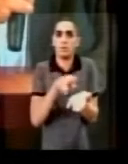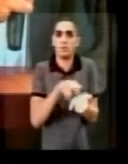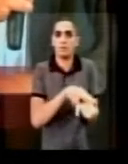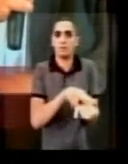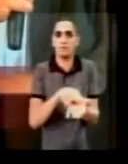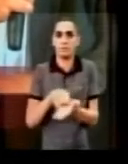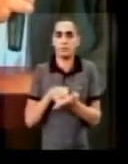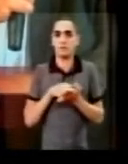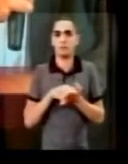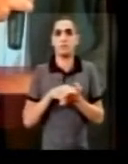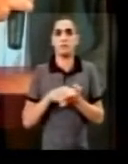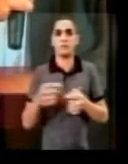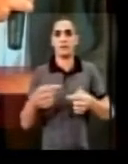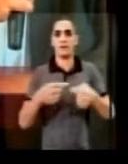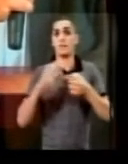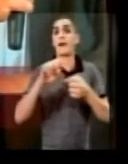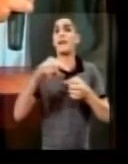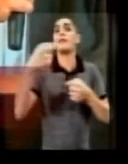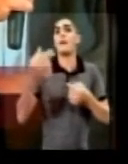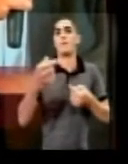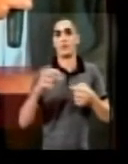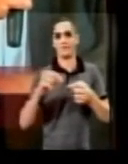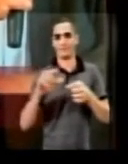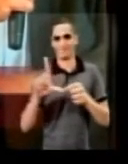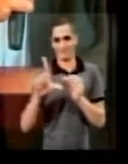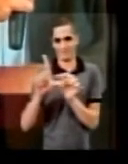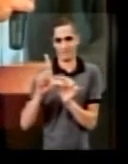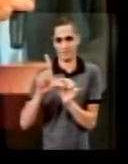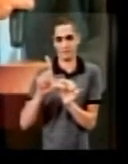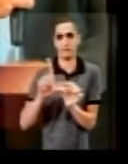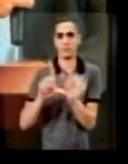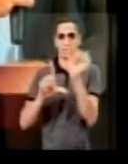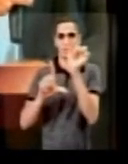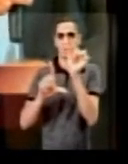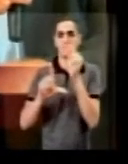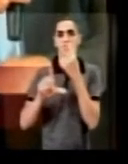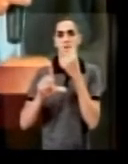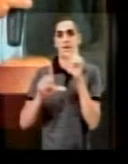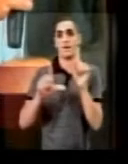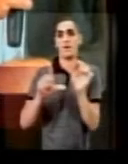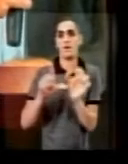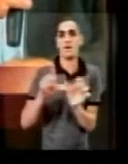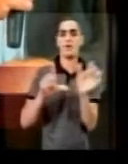semana 32, 7 dias após